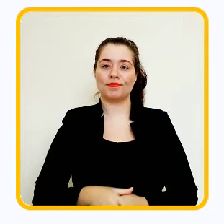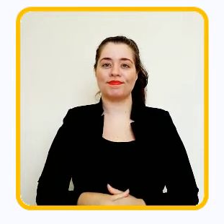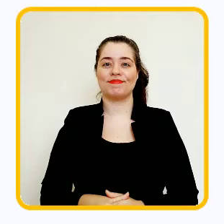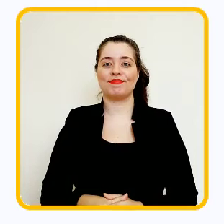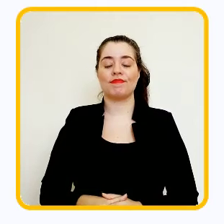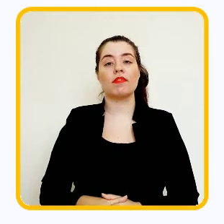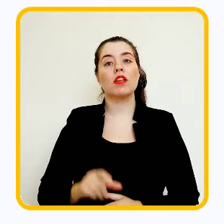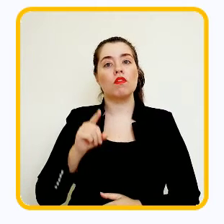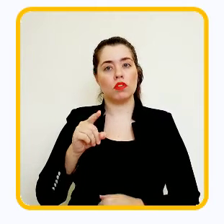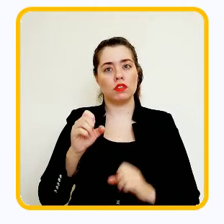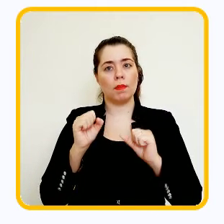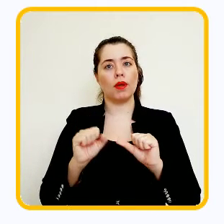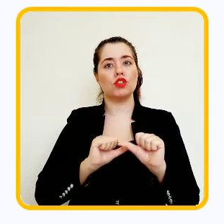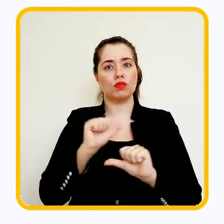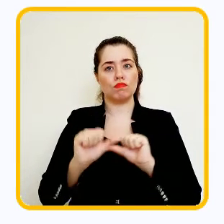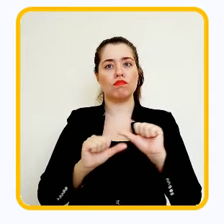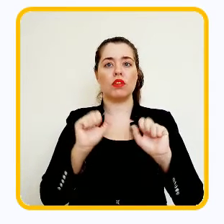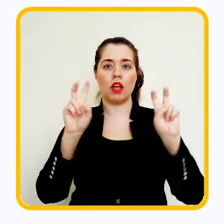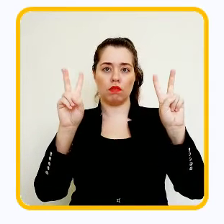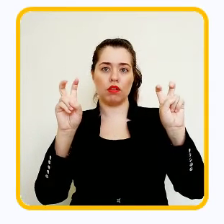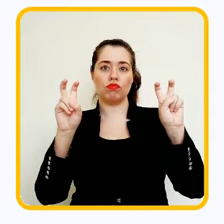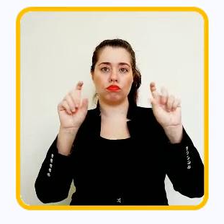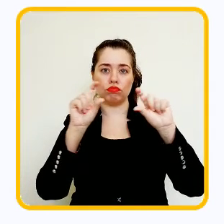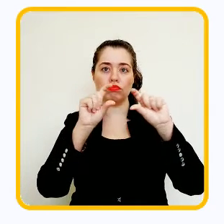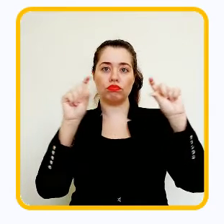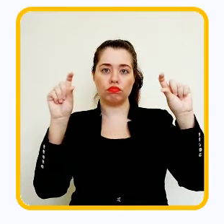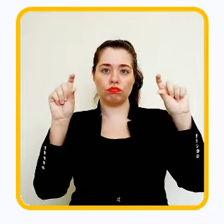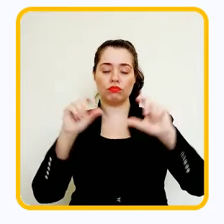você pode trocar o assunto